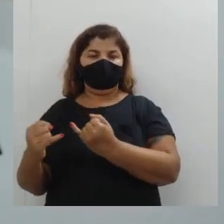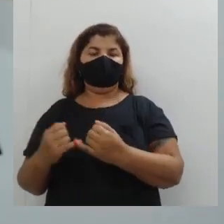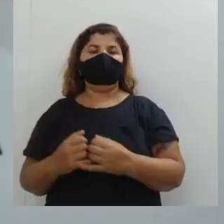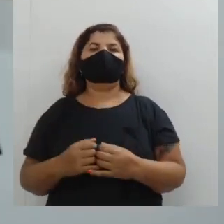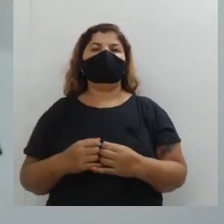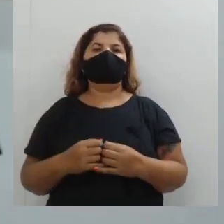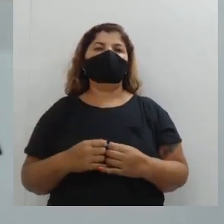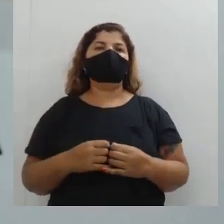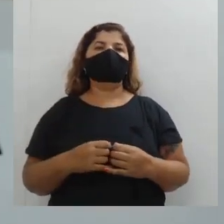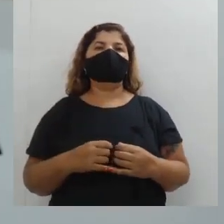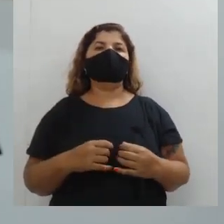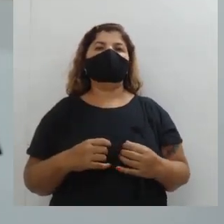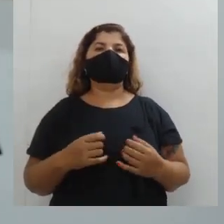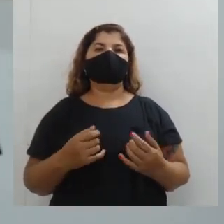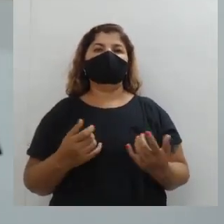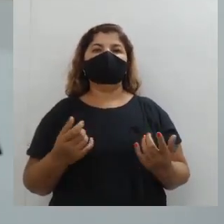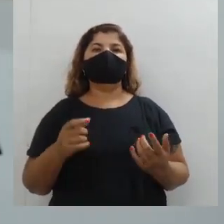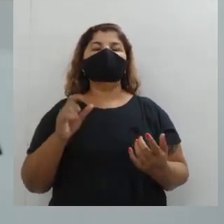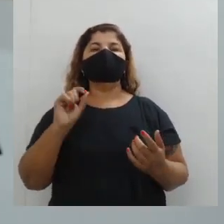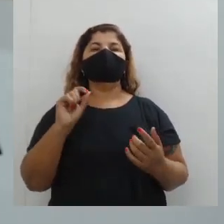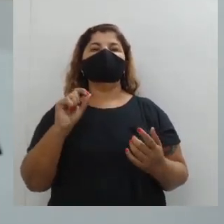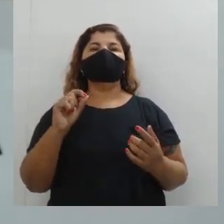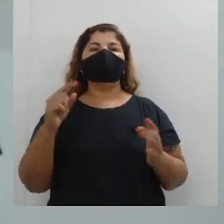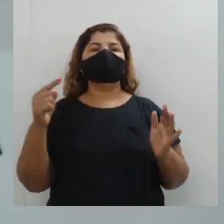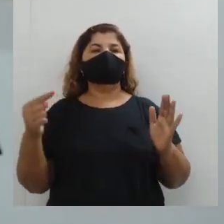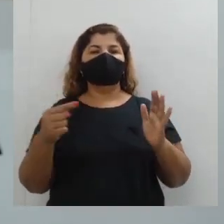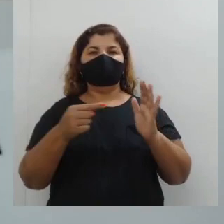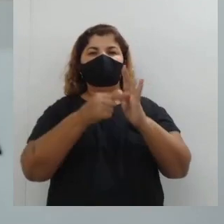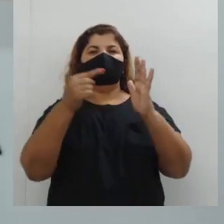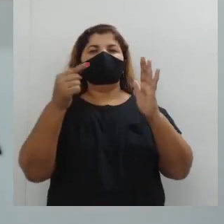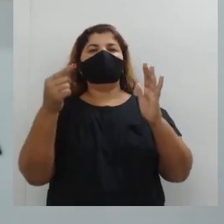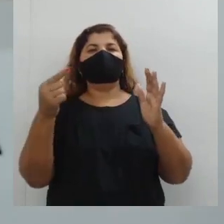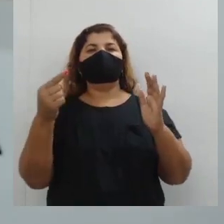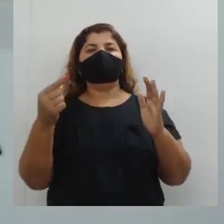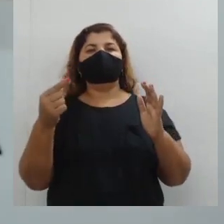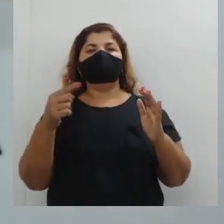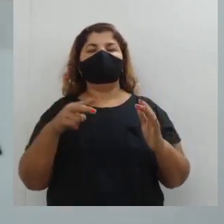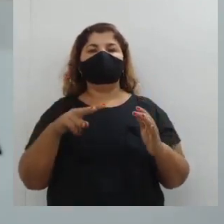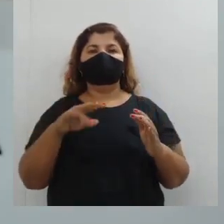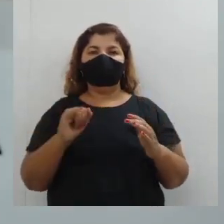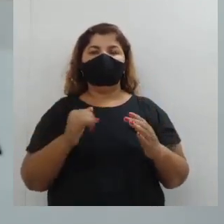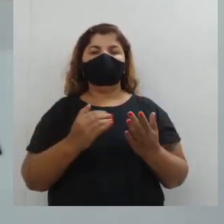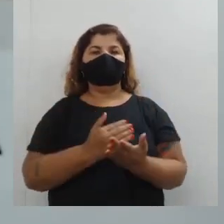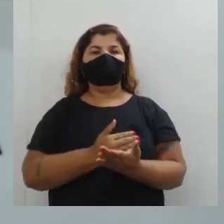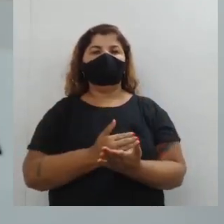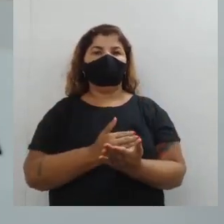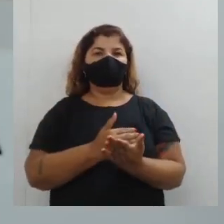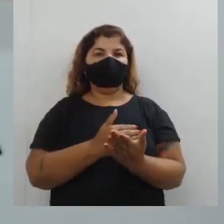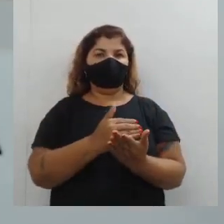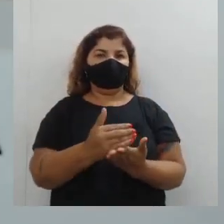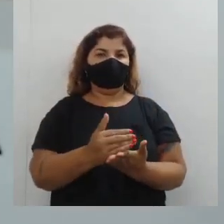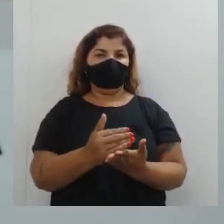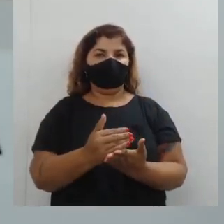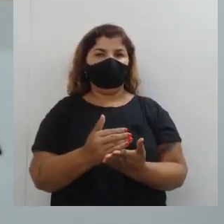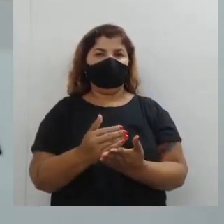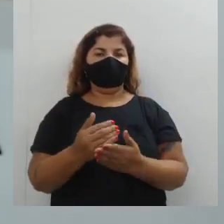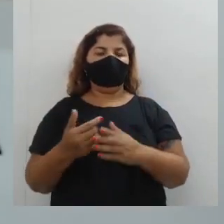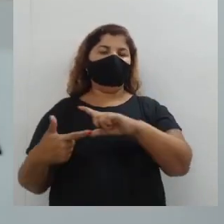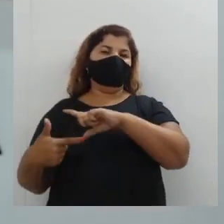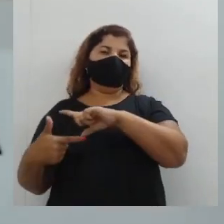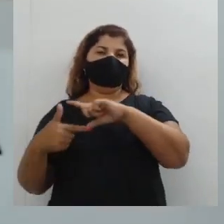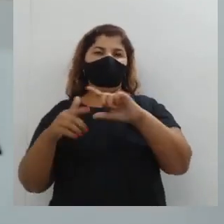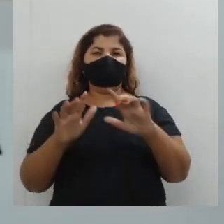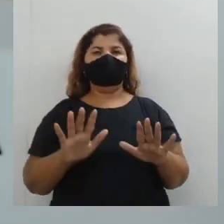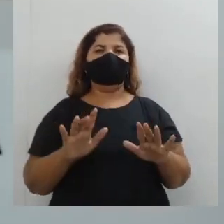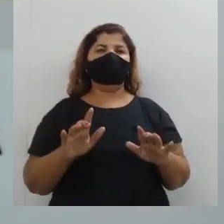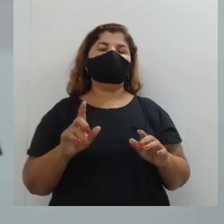vocês sabem que o marco que vai dar início ao modernismo é